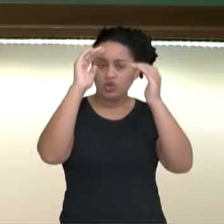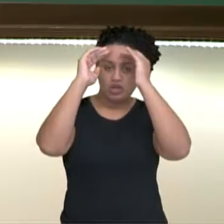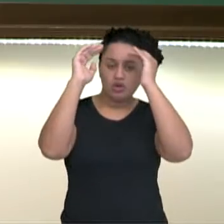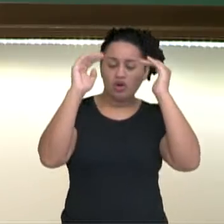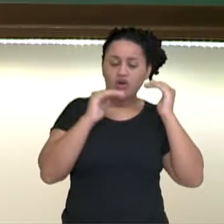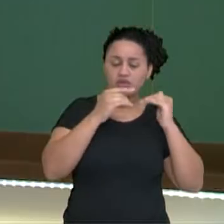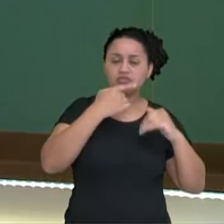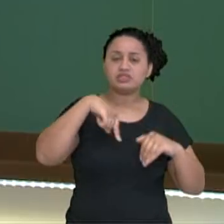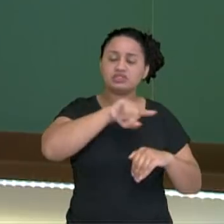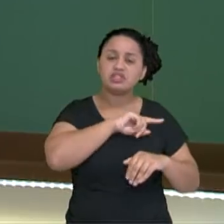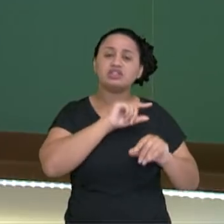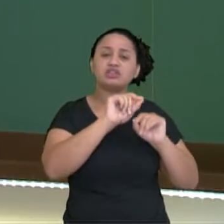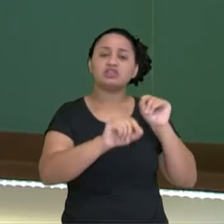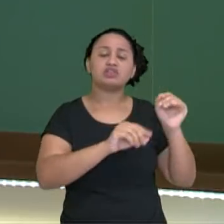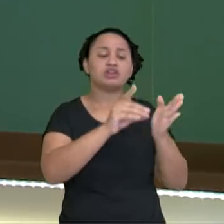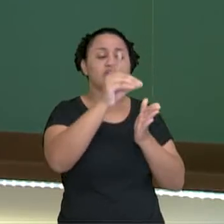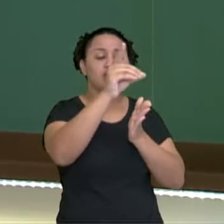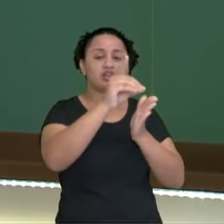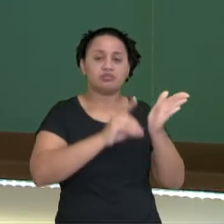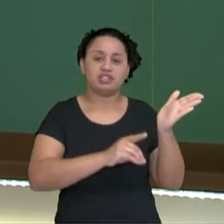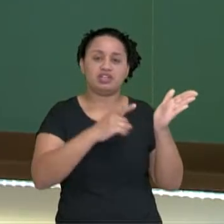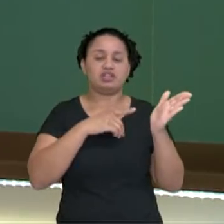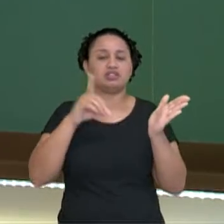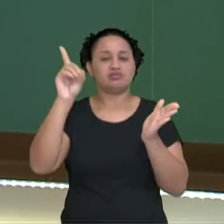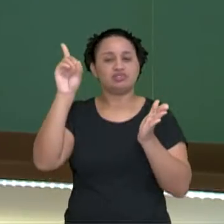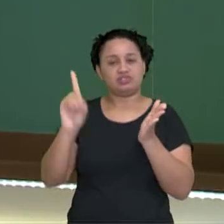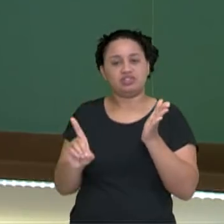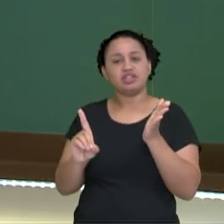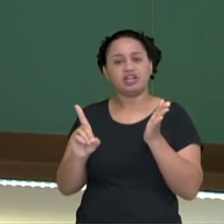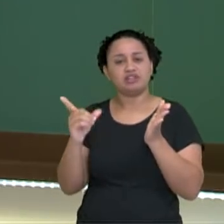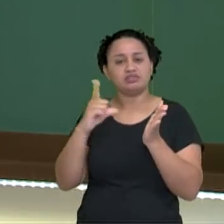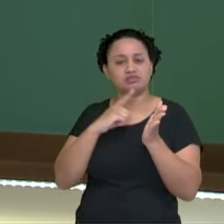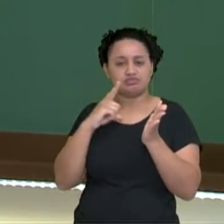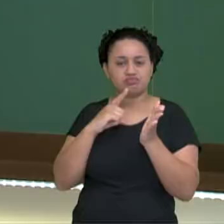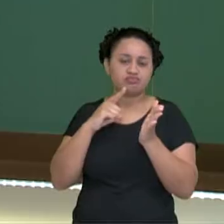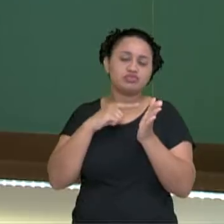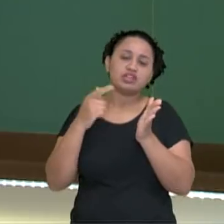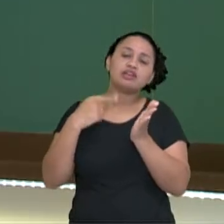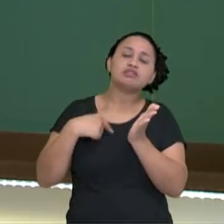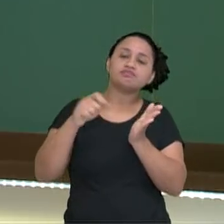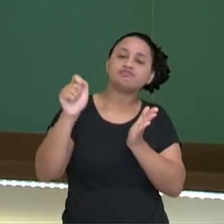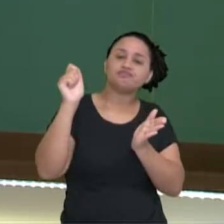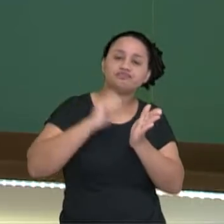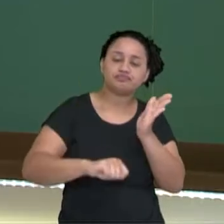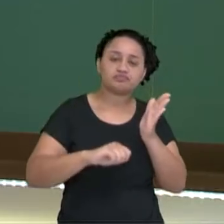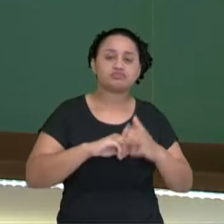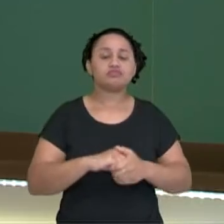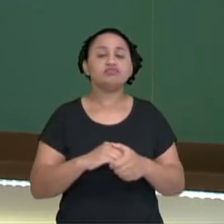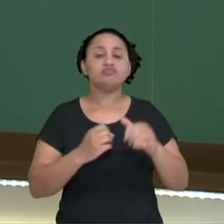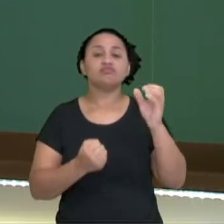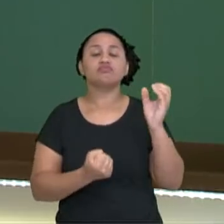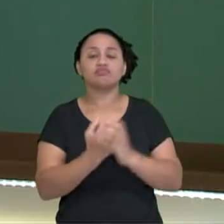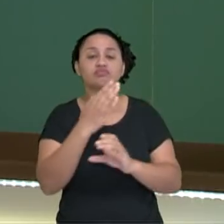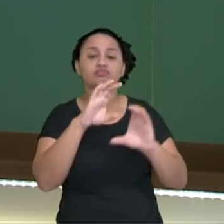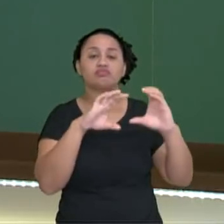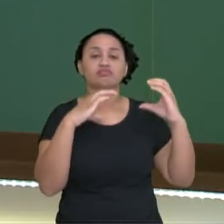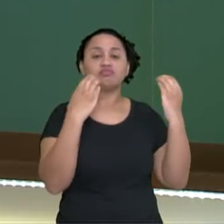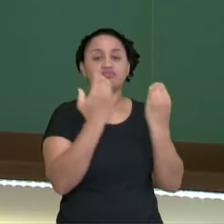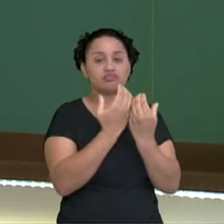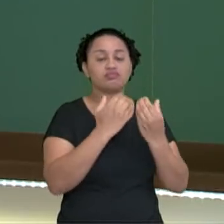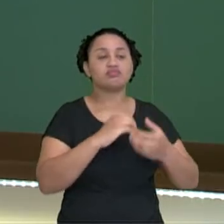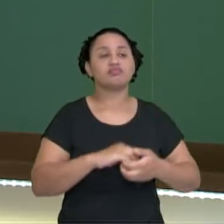à chamada Declaração de Direitos, a Bill of Rights inglesa, né, que foi criada pelo